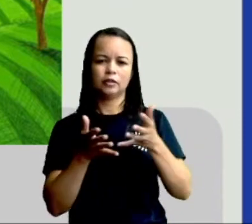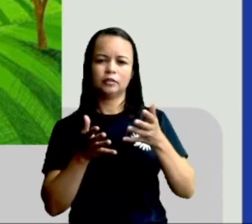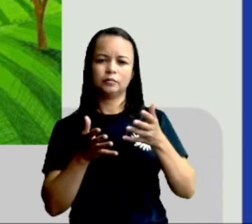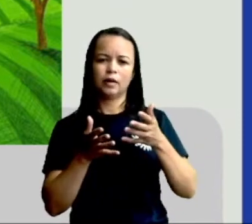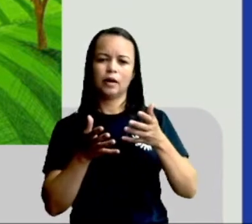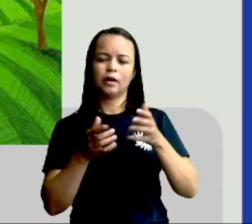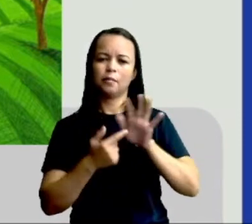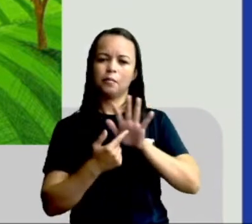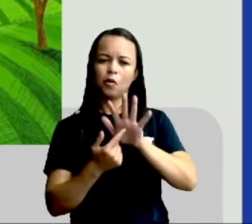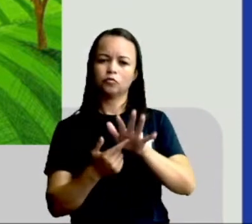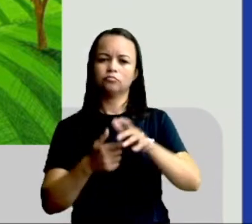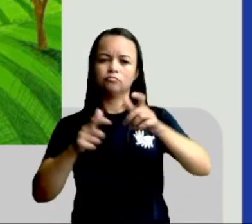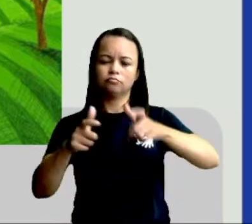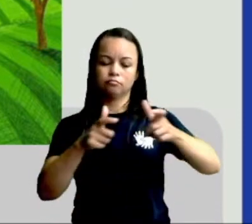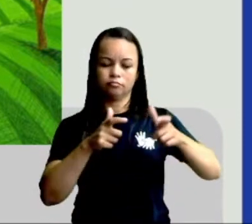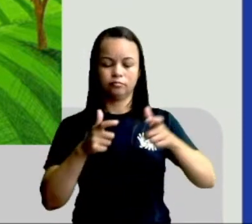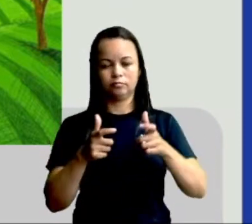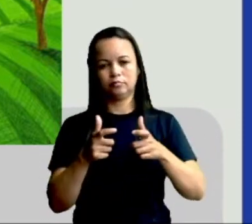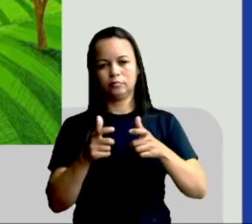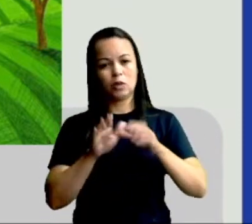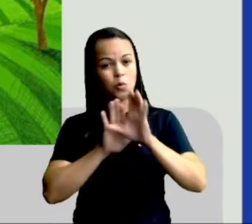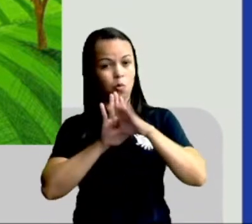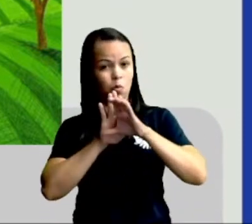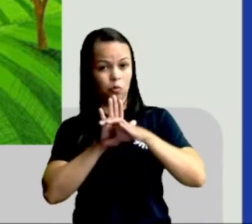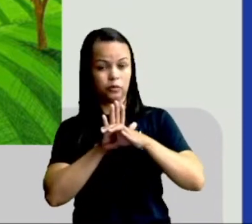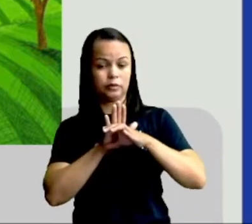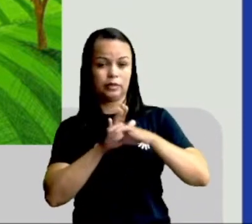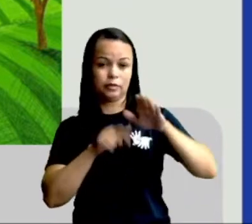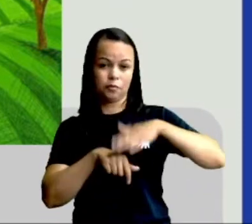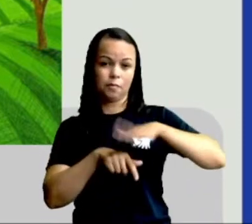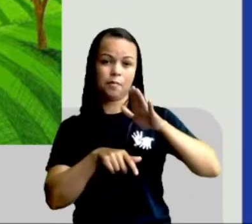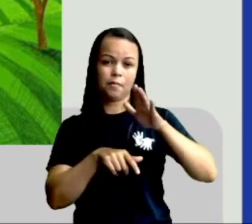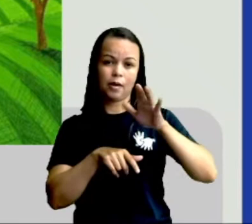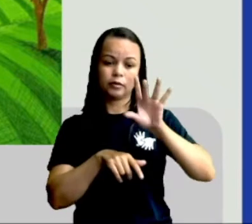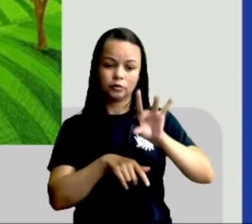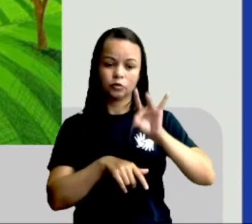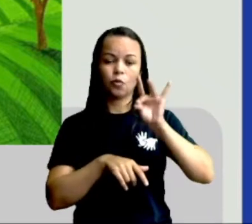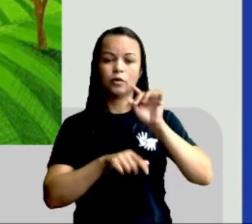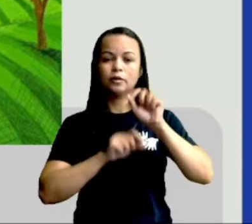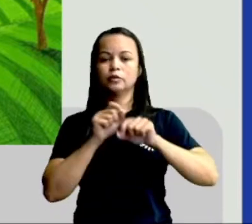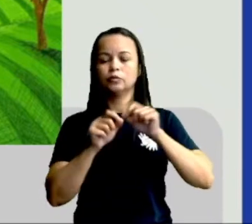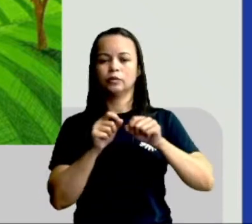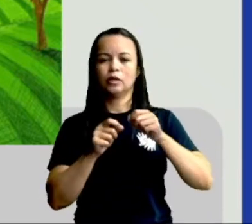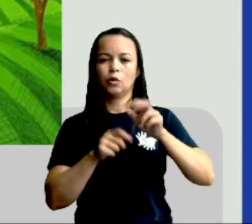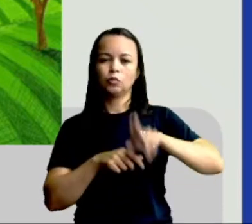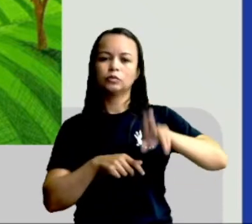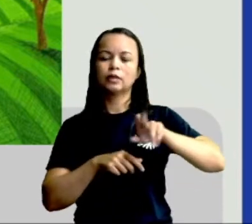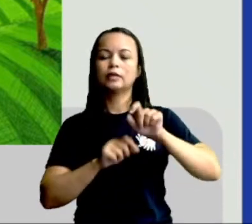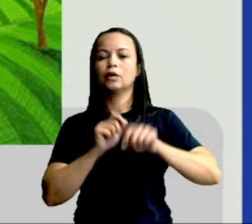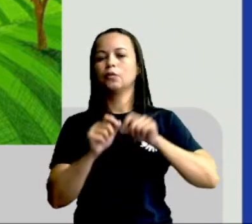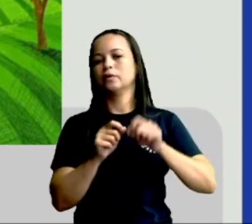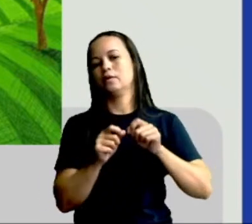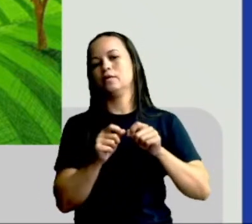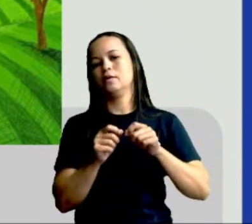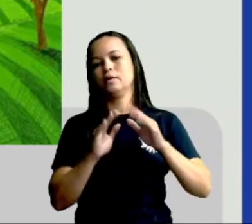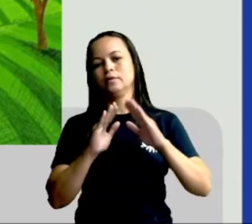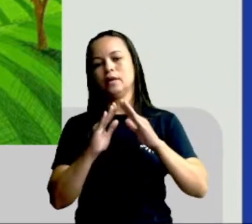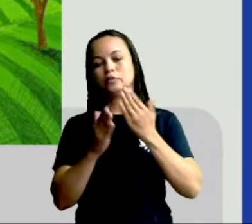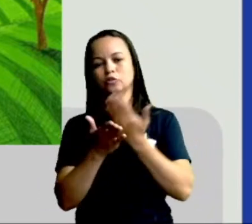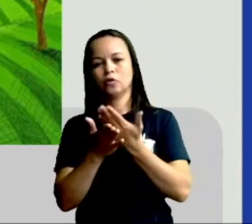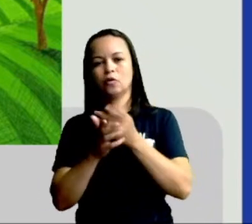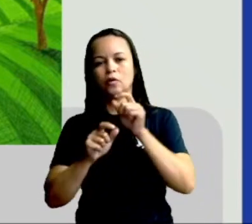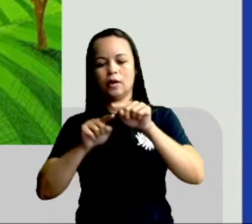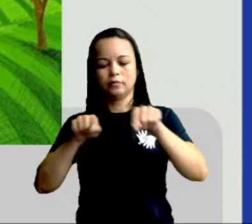expressão lugar. No entanto, o conceito mais aceito e que pode ser mais bem utilizado em sala de aula é o que diz que o